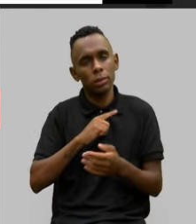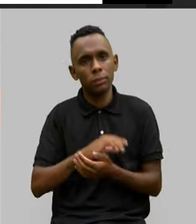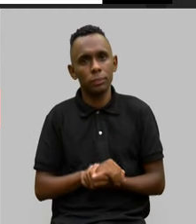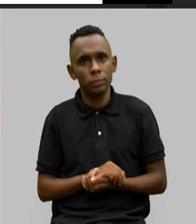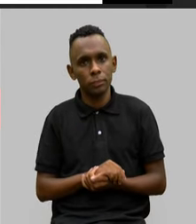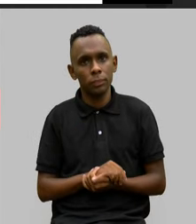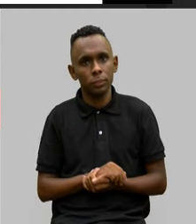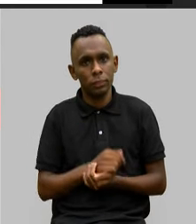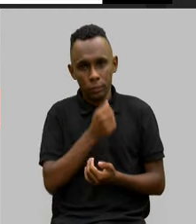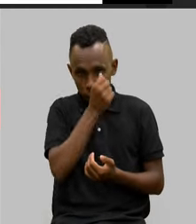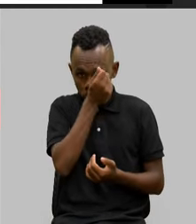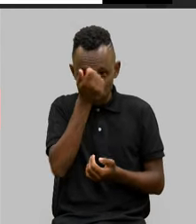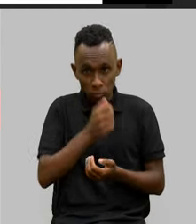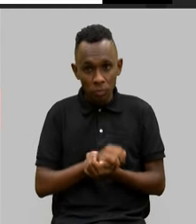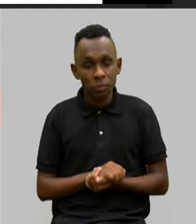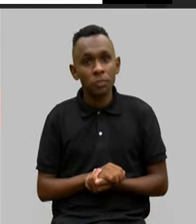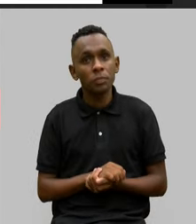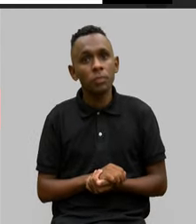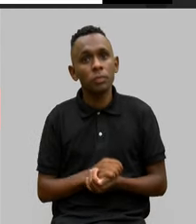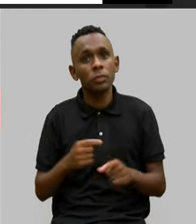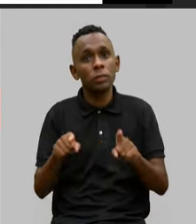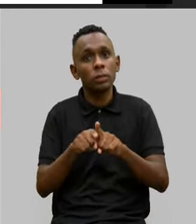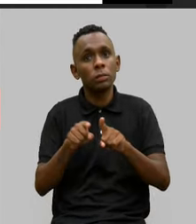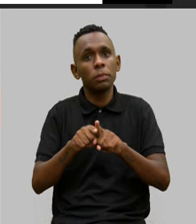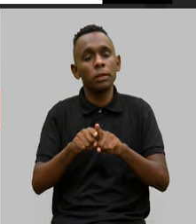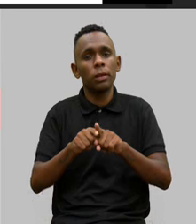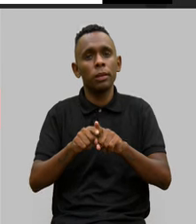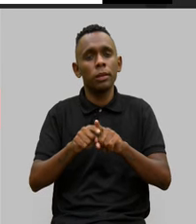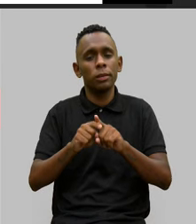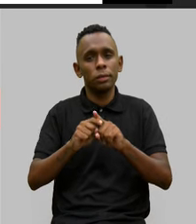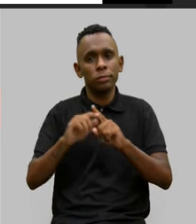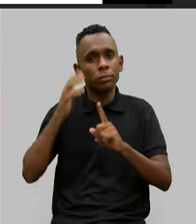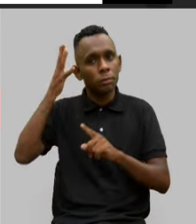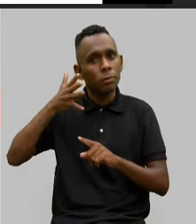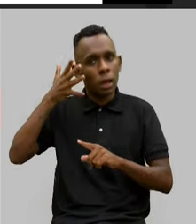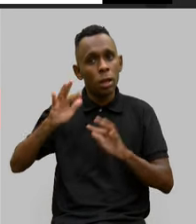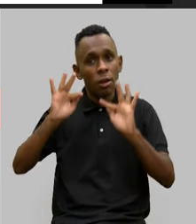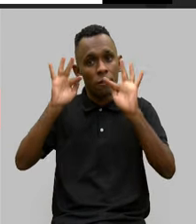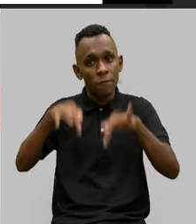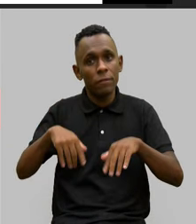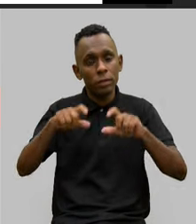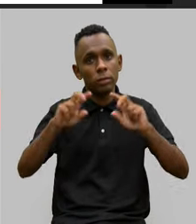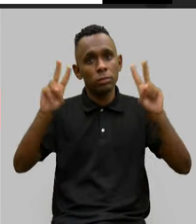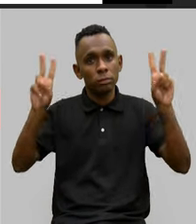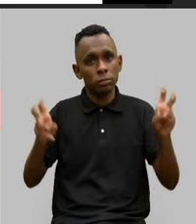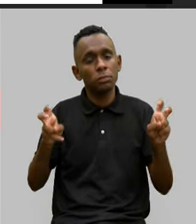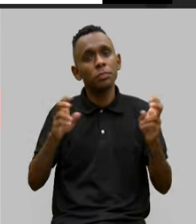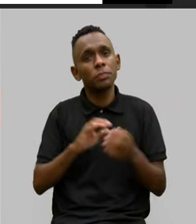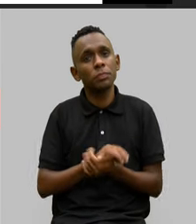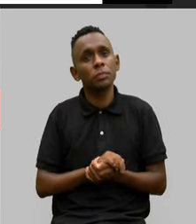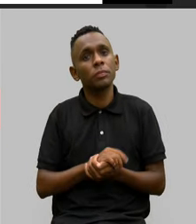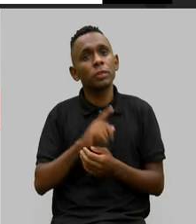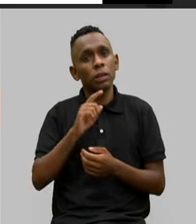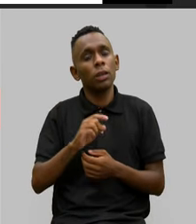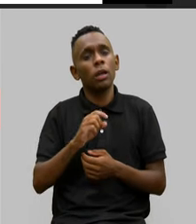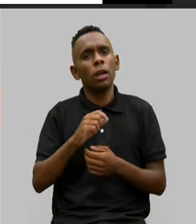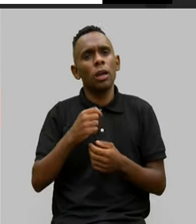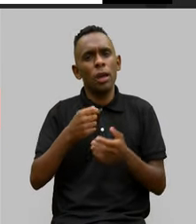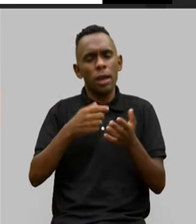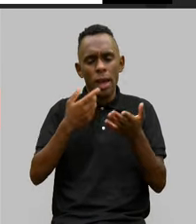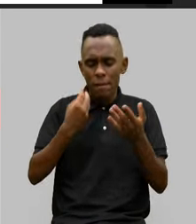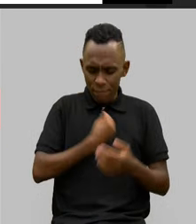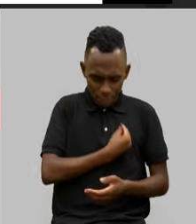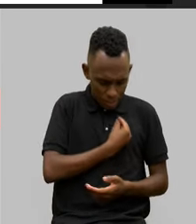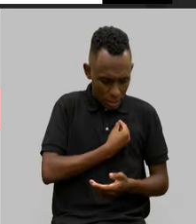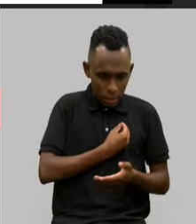regulamento eu termino a minha apresentação com essa citação de Sócrates eh a vida sem ciência